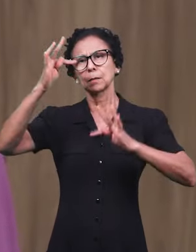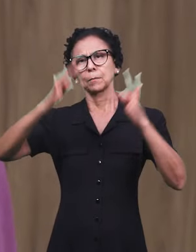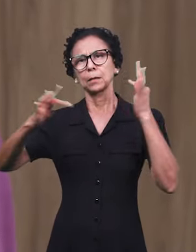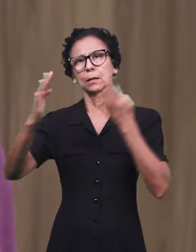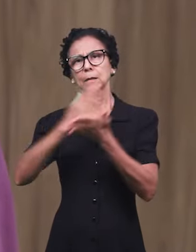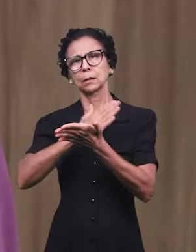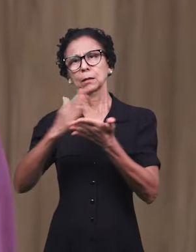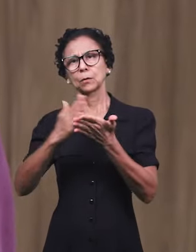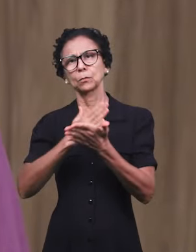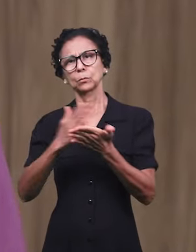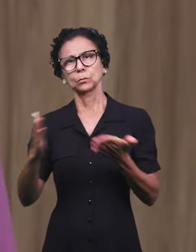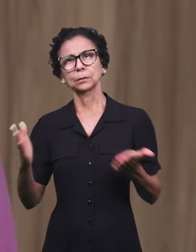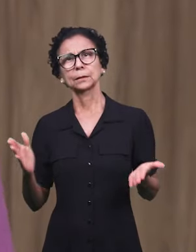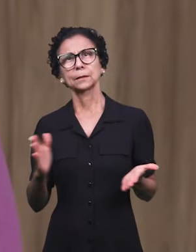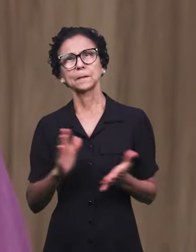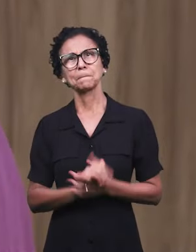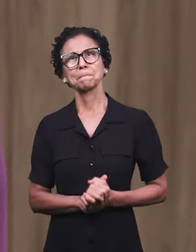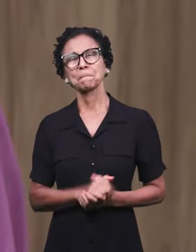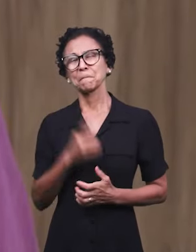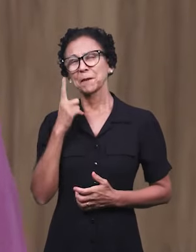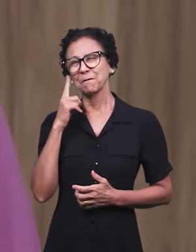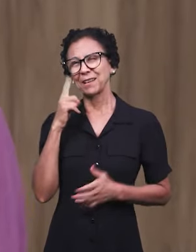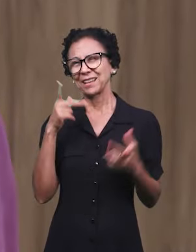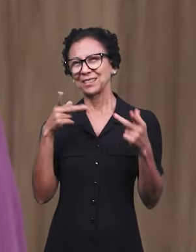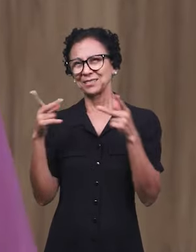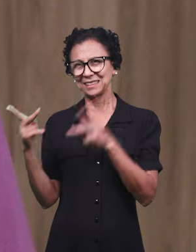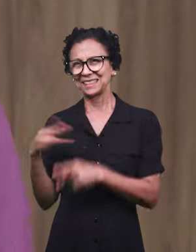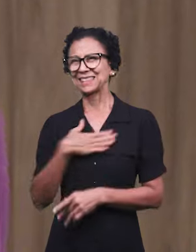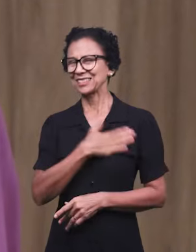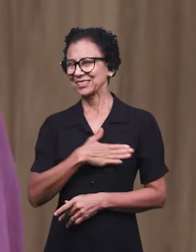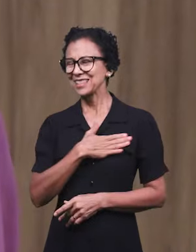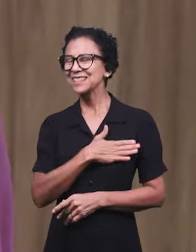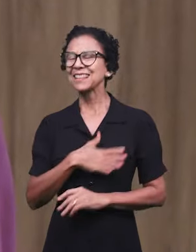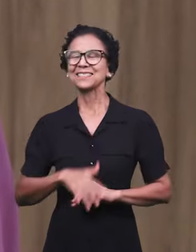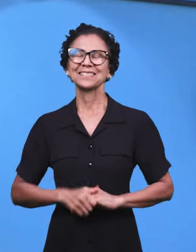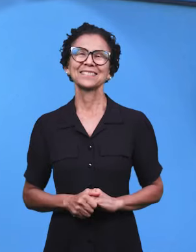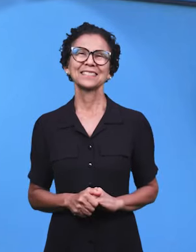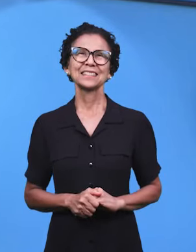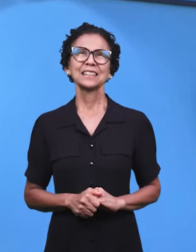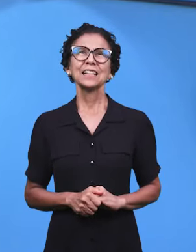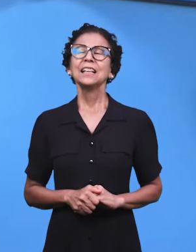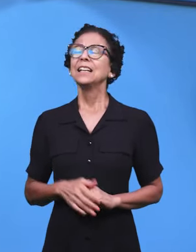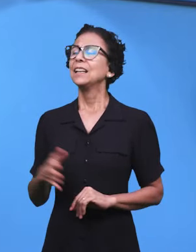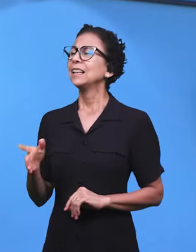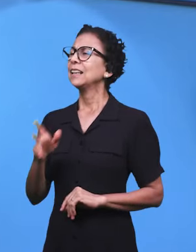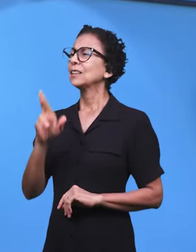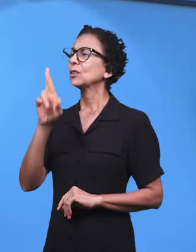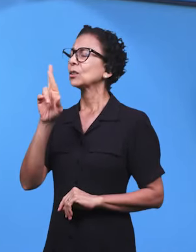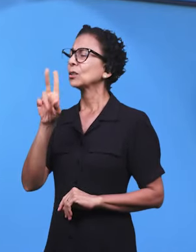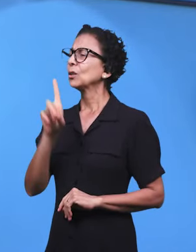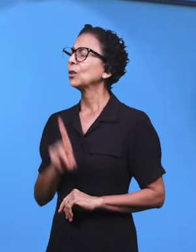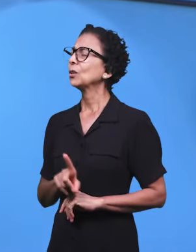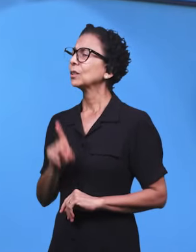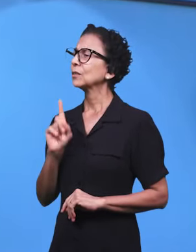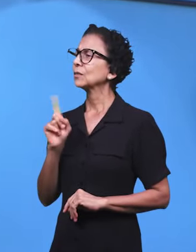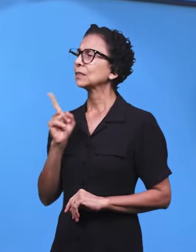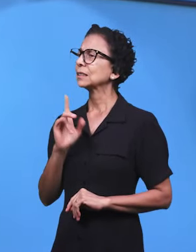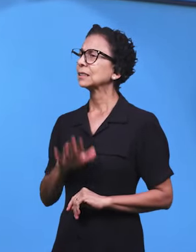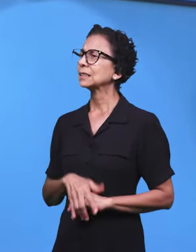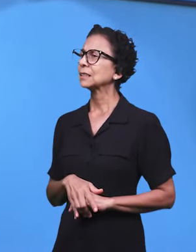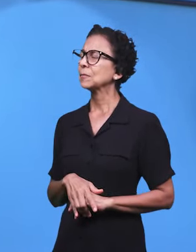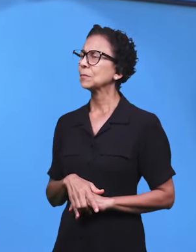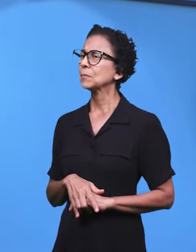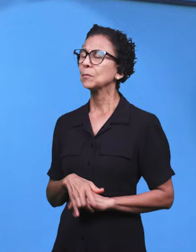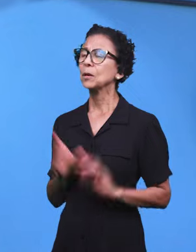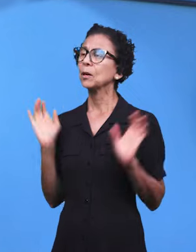tratamentos ali. Então, pode ir lá visitar, que eu acho que vocês vão gostar. E, doutora Fernanda, você gostaria de fazer alguma